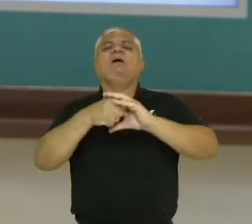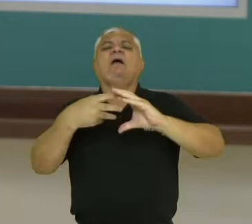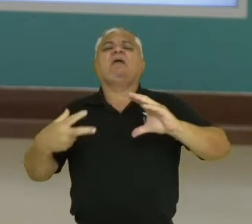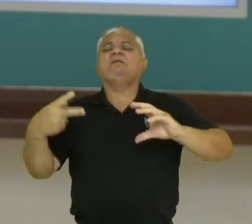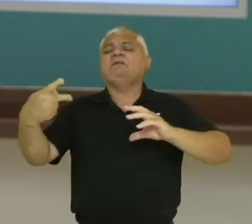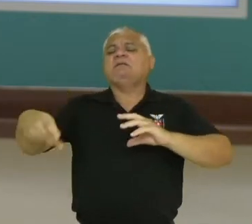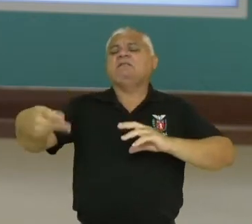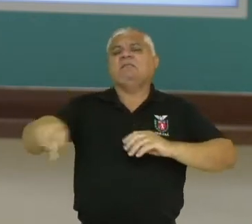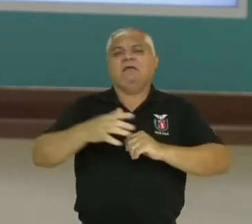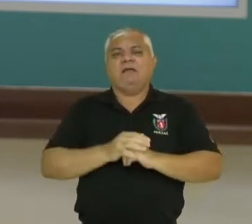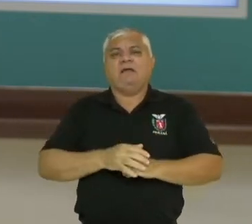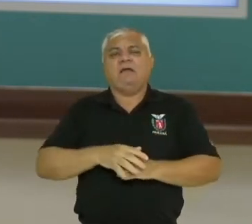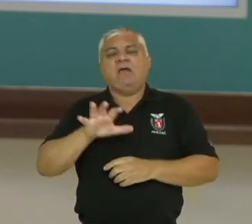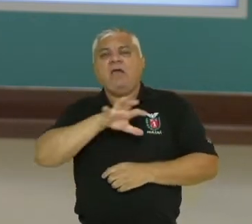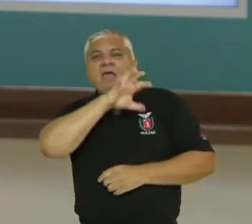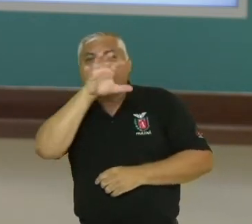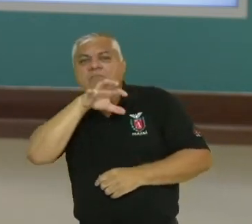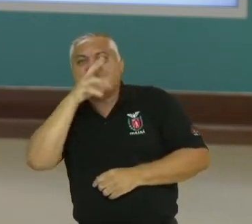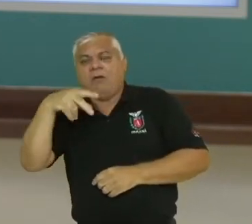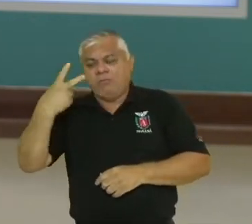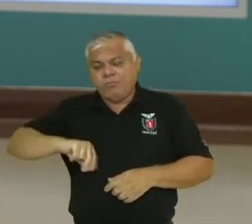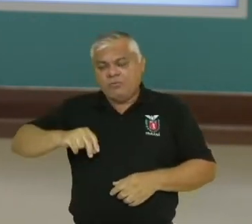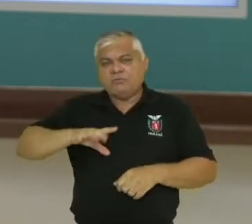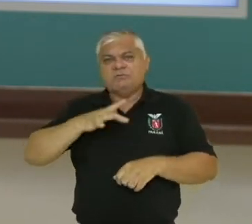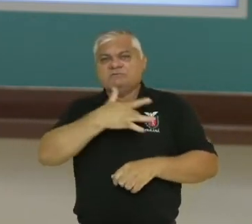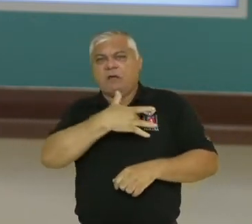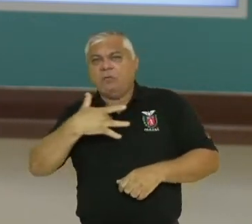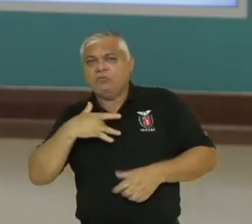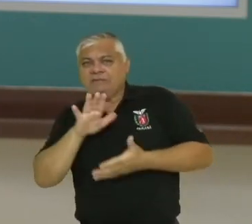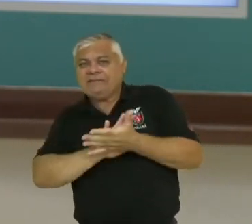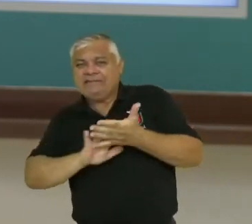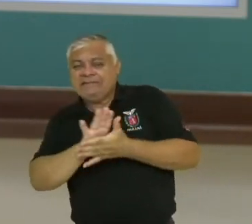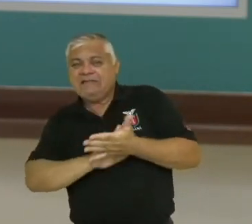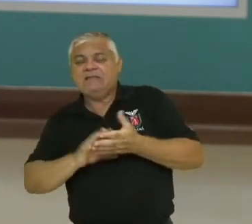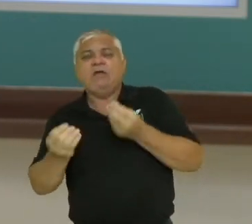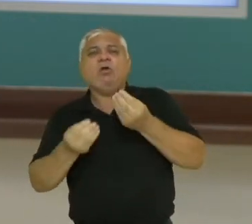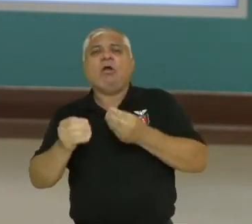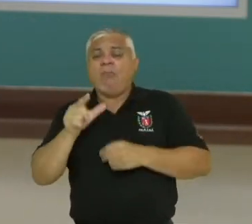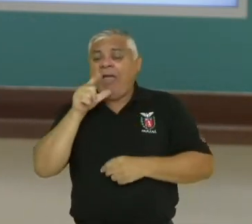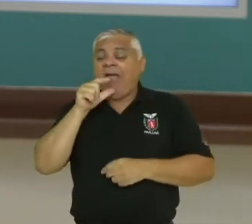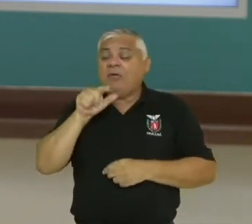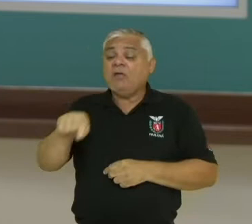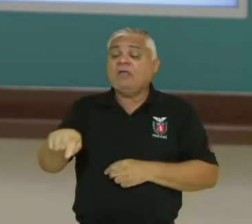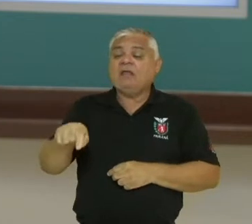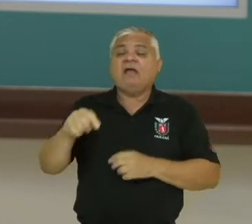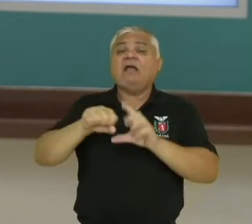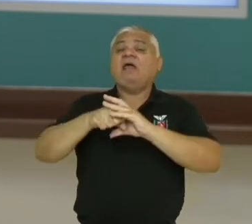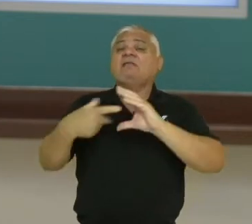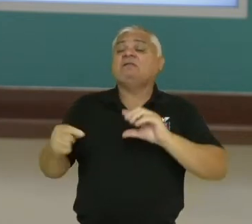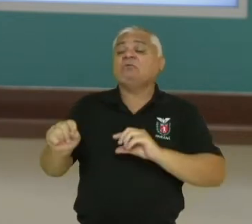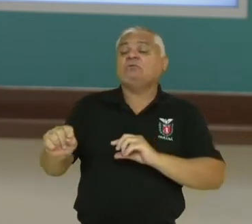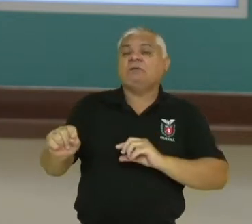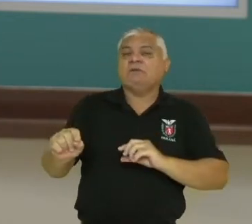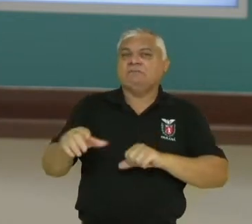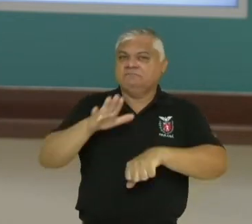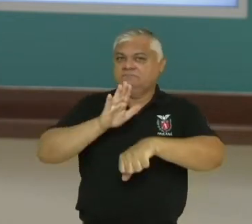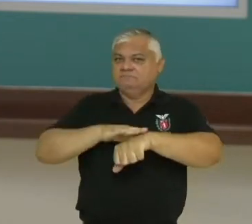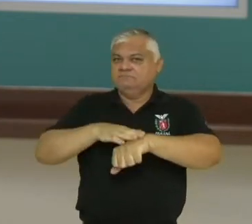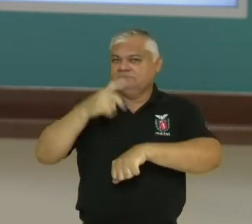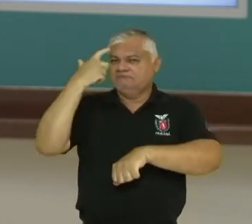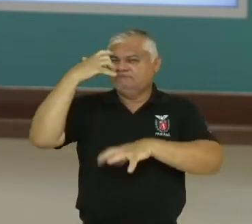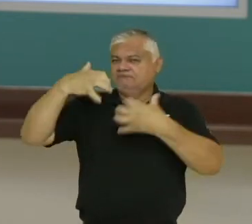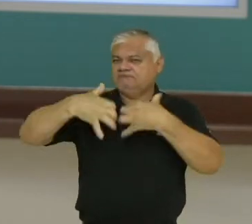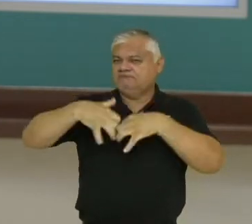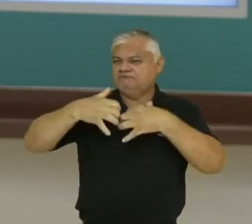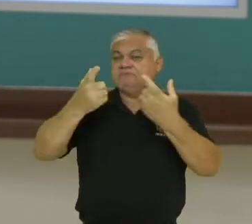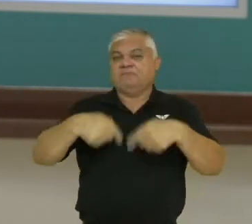causar nenhum risco à nossa saúde. Pense bem como que tem que ser essa água. Quais são as suas características? Vou dar um tempinho para vocês